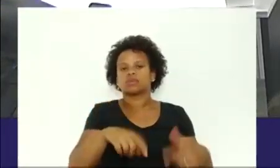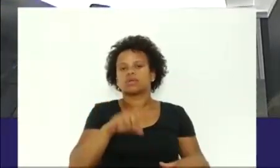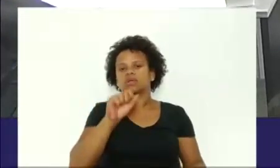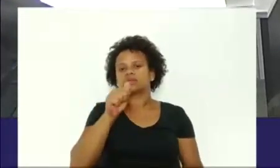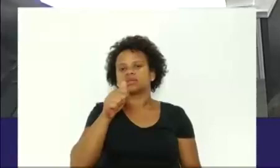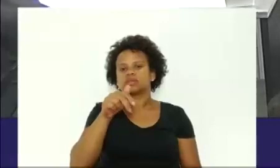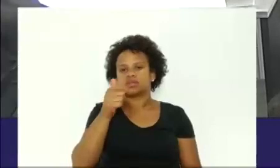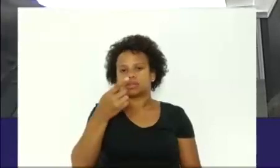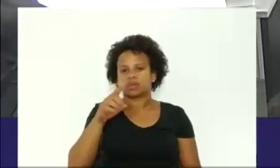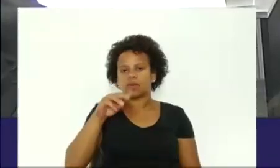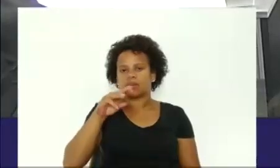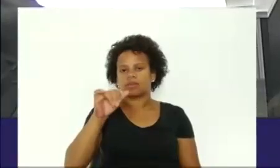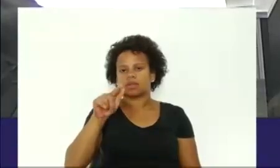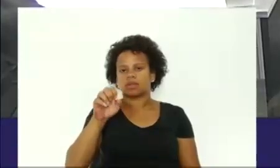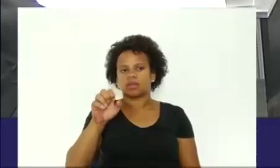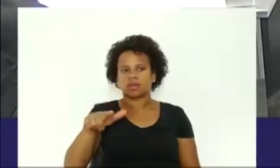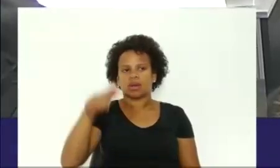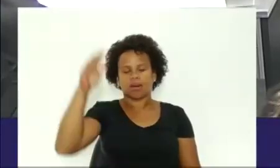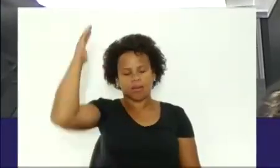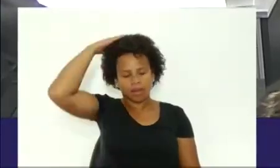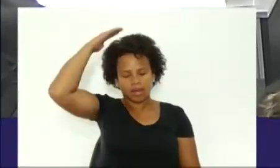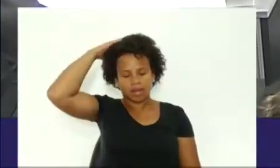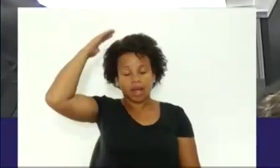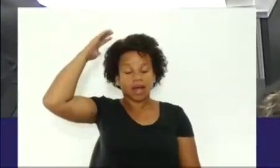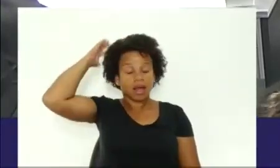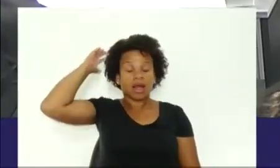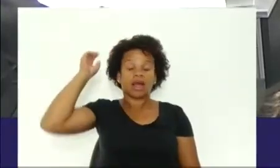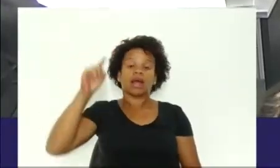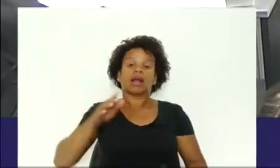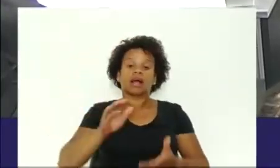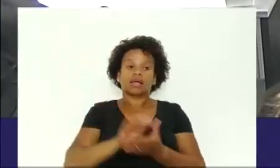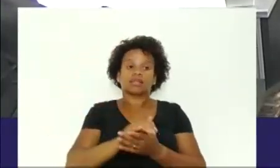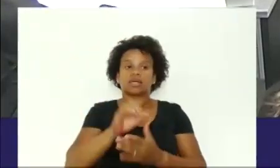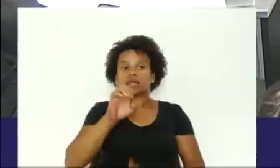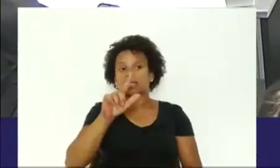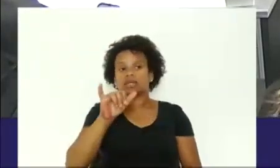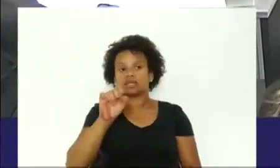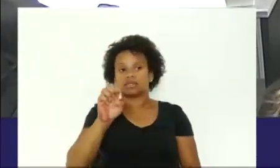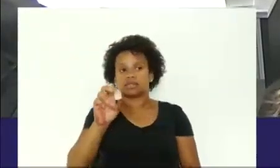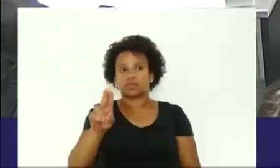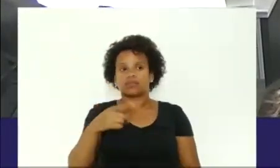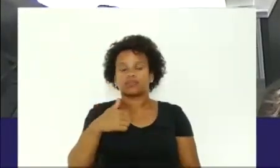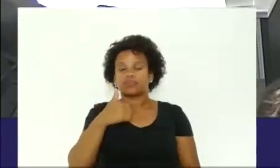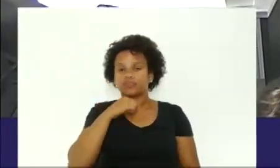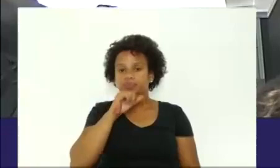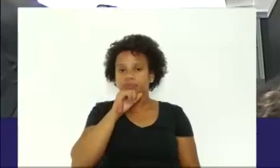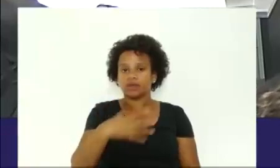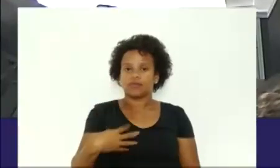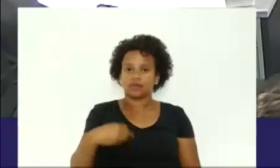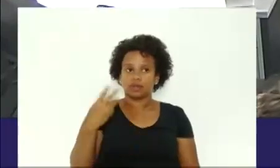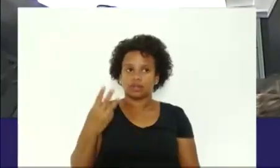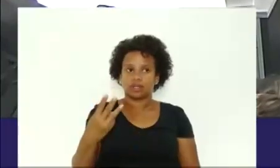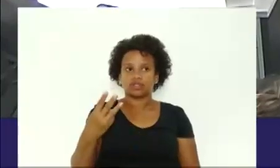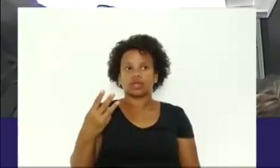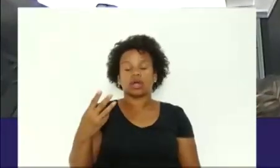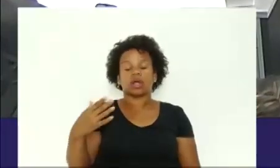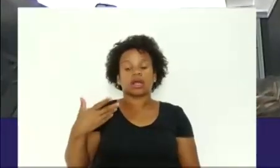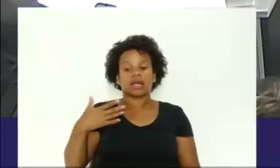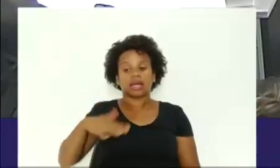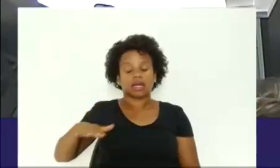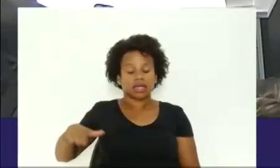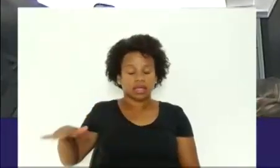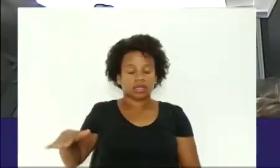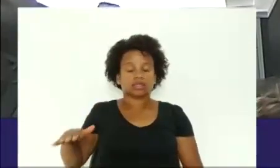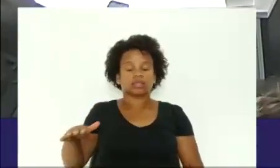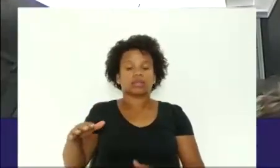É casada com Eliseu e mãe de 3 filhos. Na infância, nasceu e viveu em Colônias. Seu pai faleceu muito